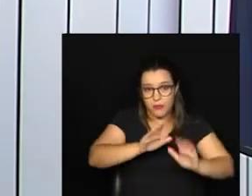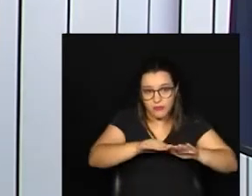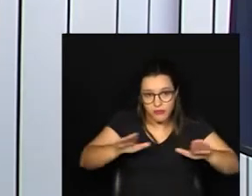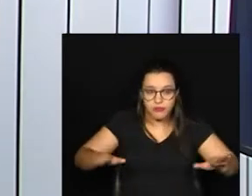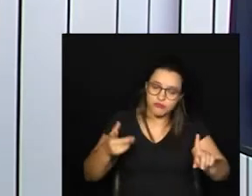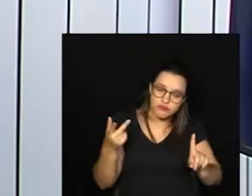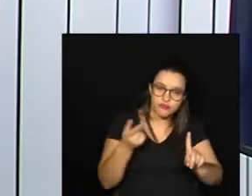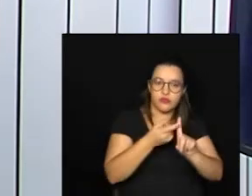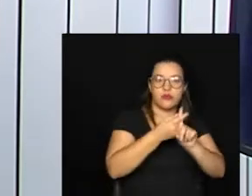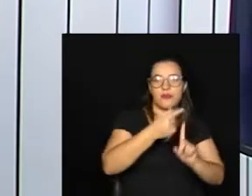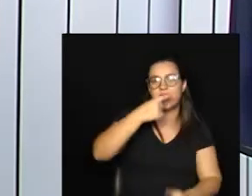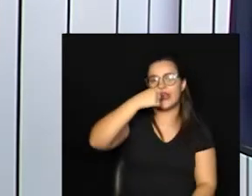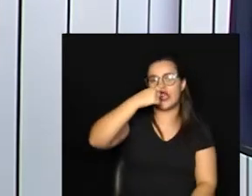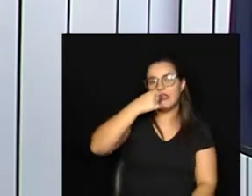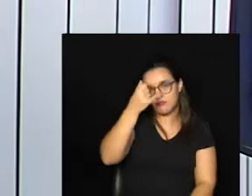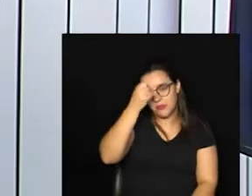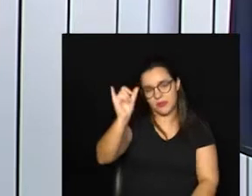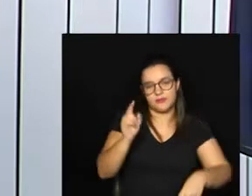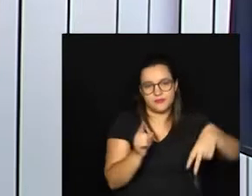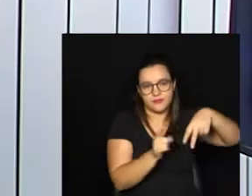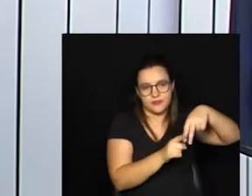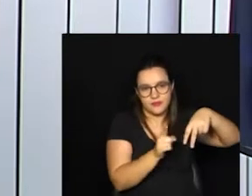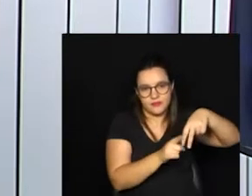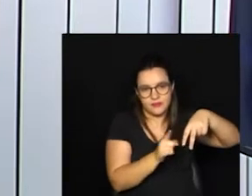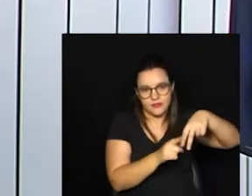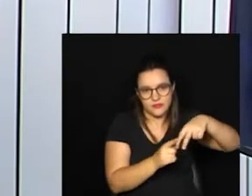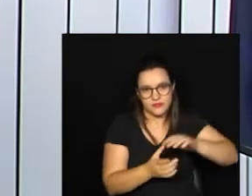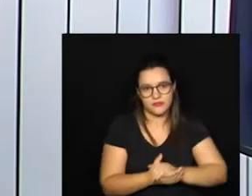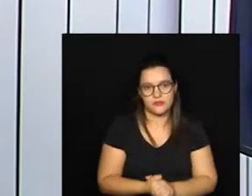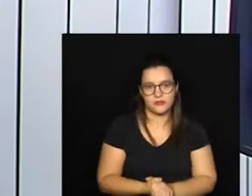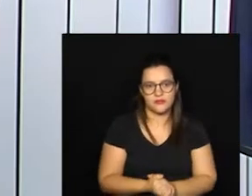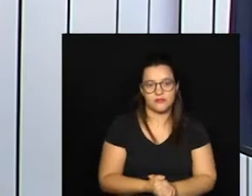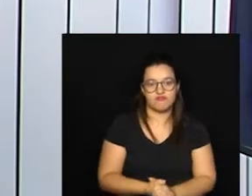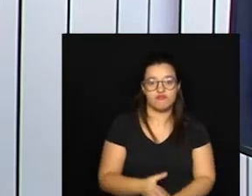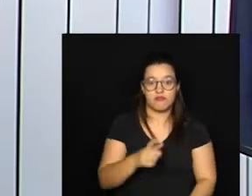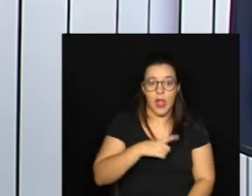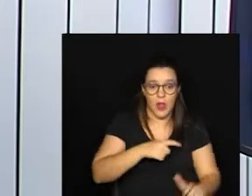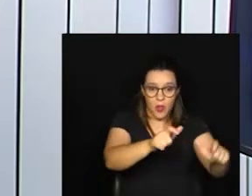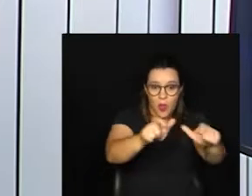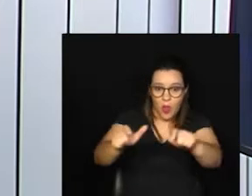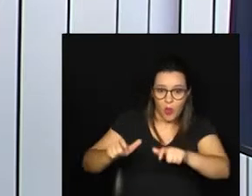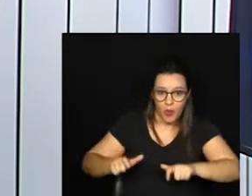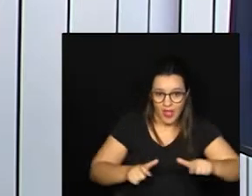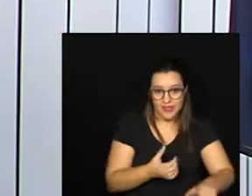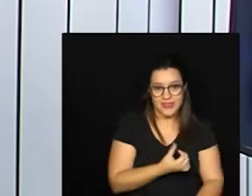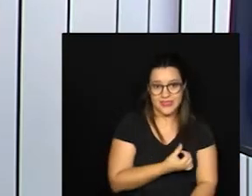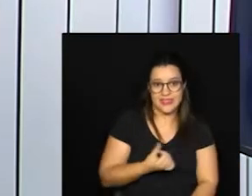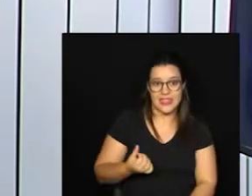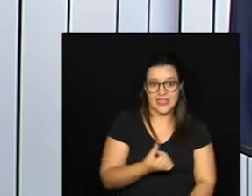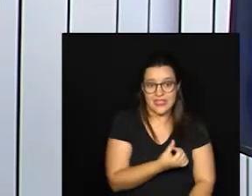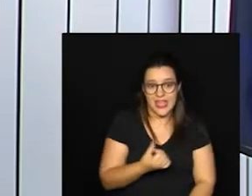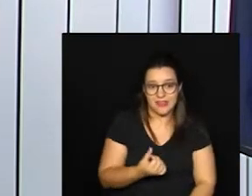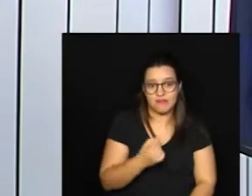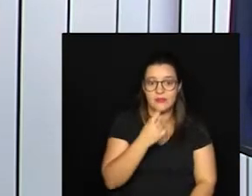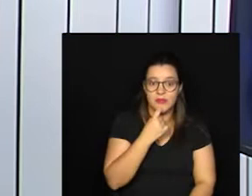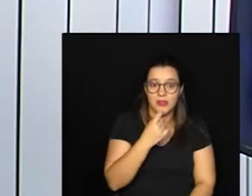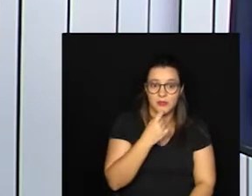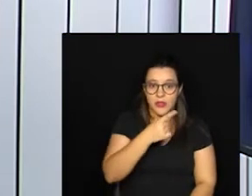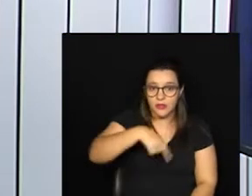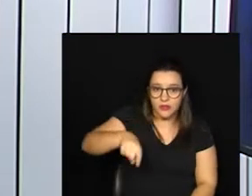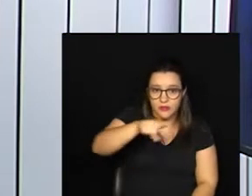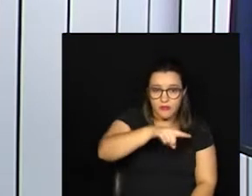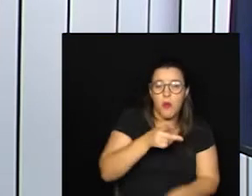a vacina da poliomielite. São 66 centros de saúde aqui na cidade, então você que está nos